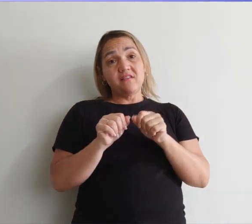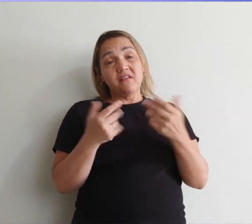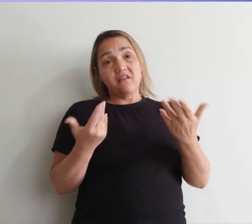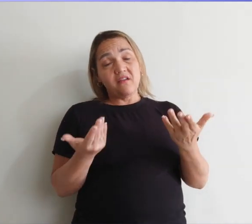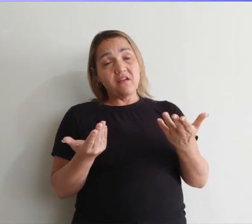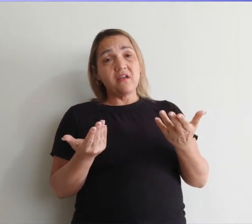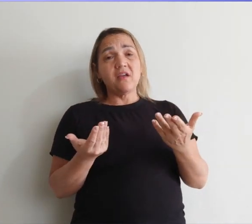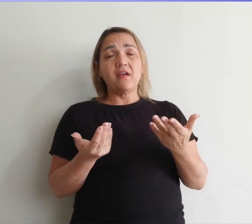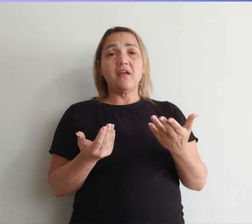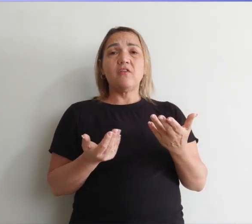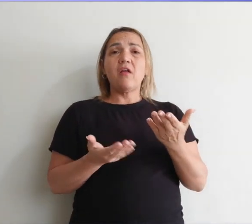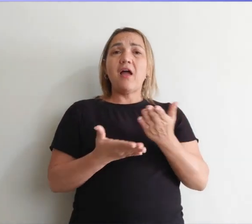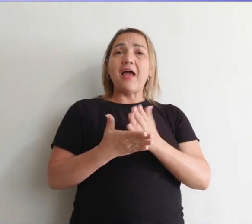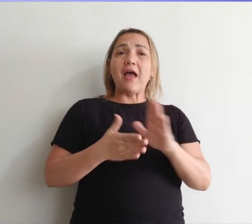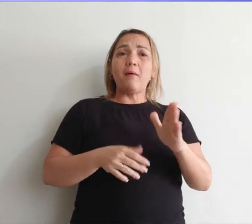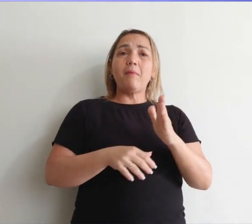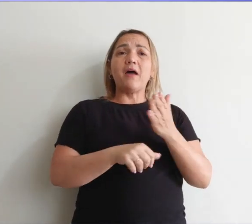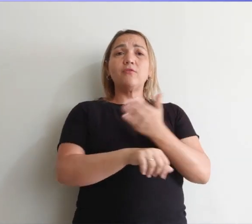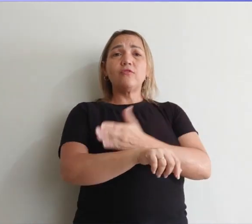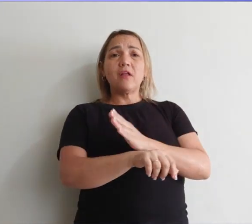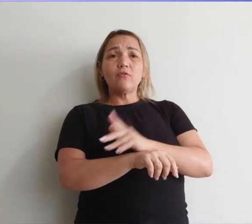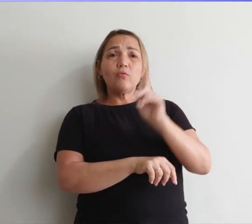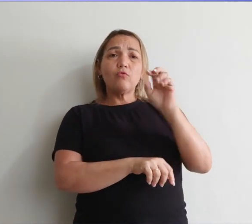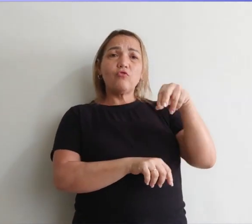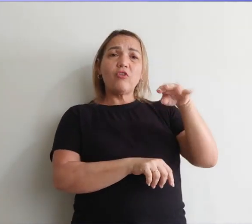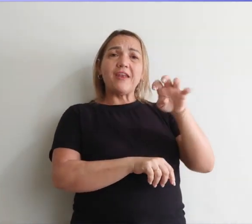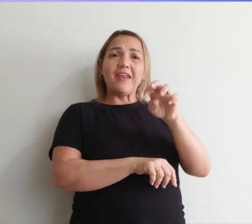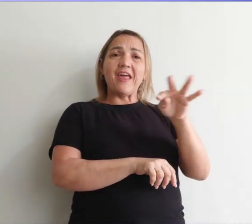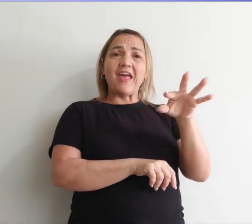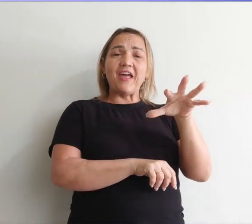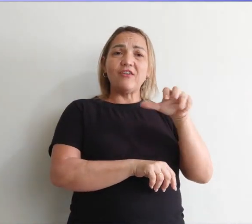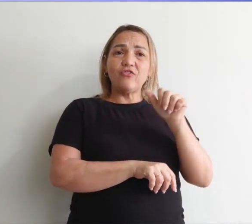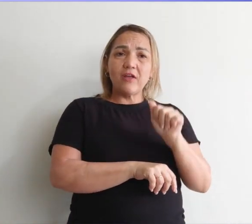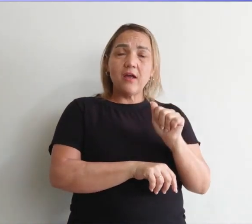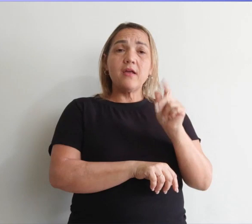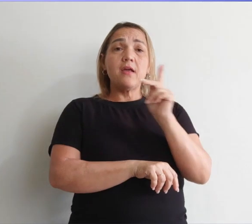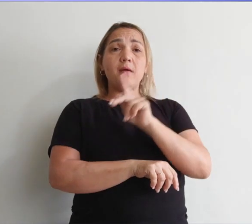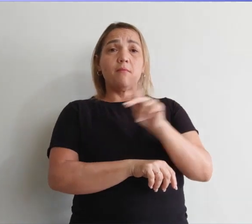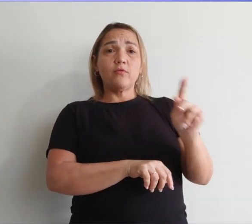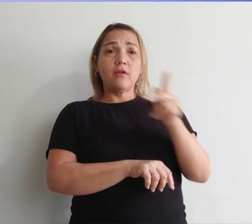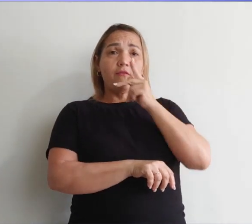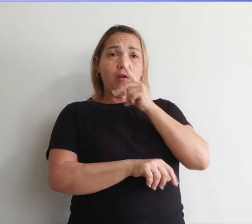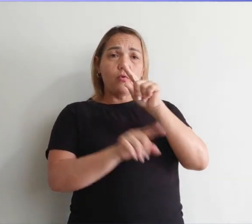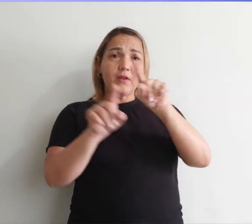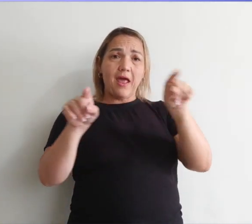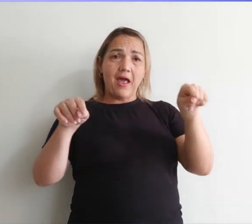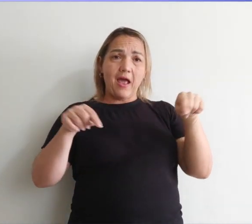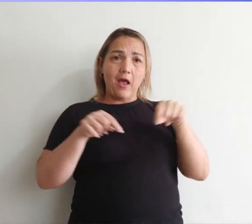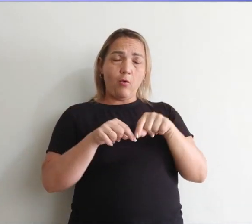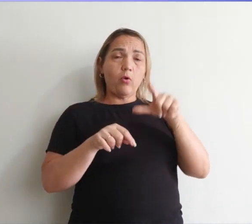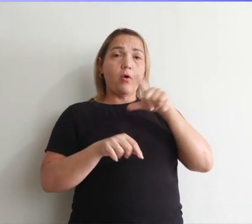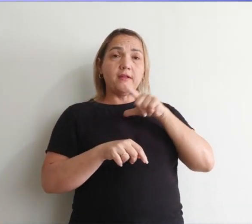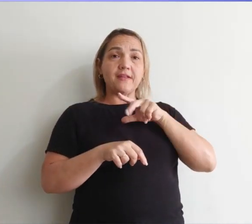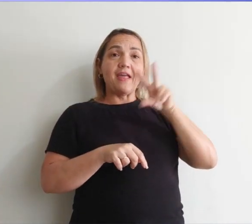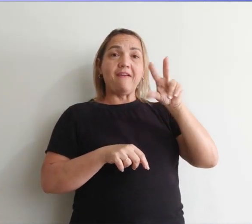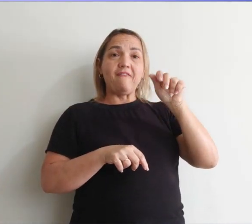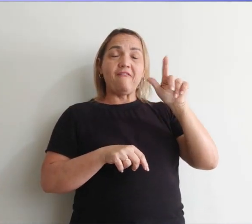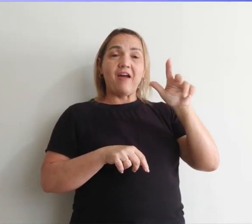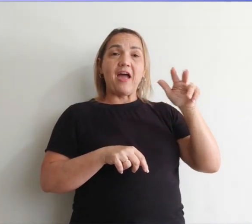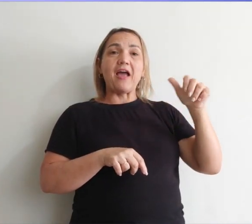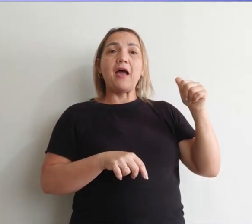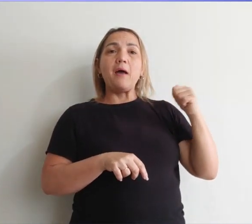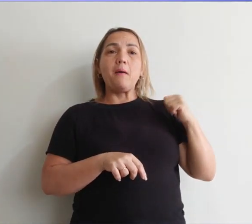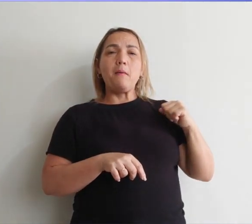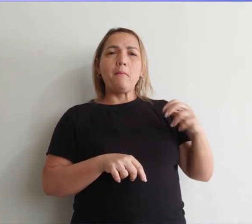coisa, né? Eu tinha acabado aquele estágio com genética. Aí a professora falou em sala de aula, tem vaga para